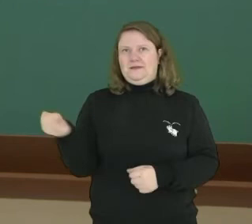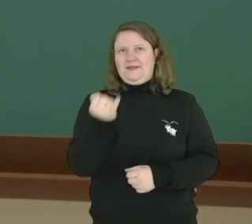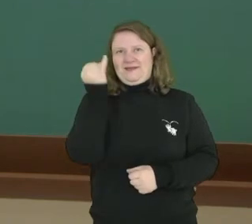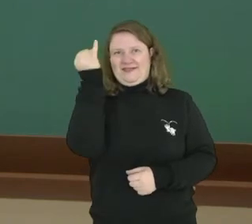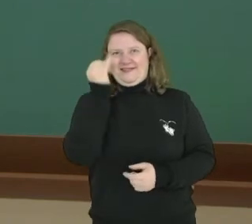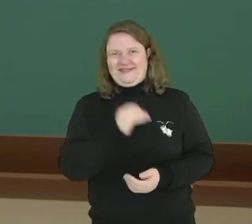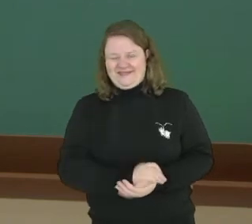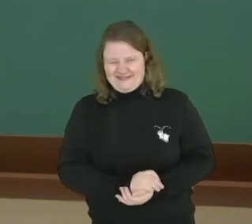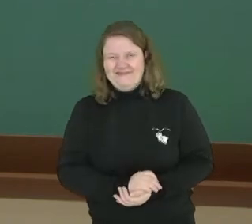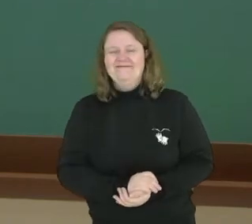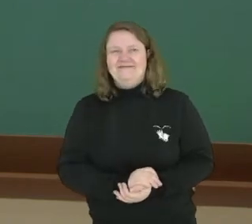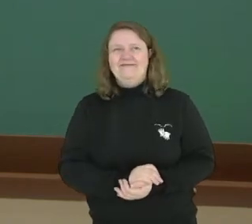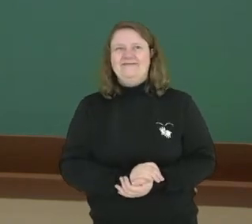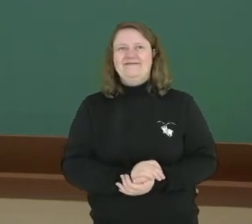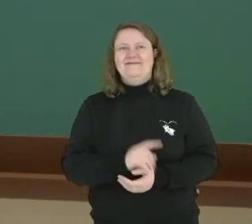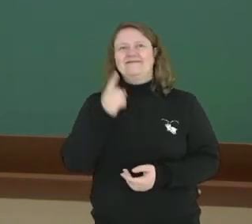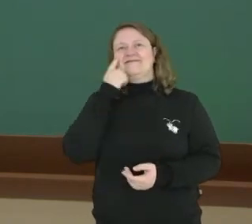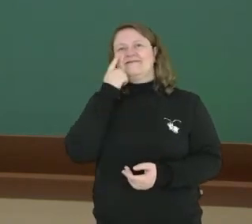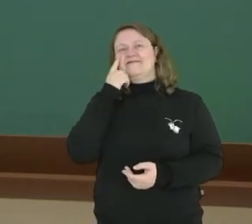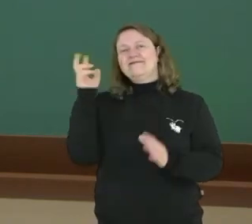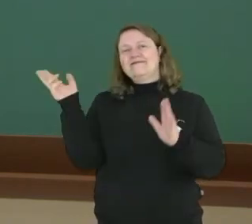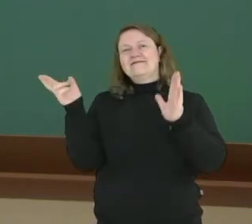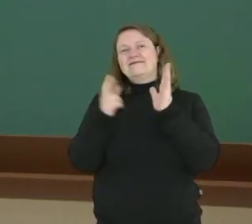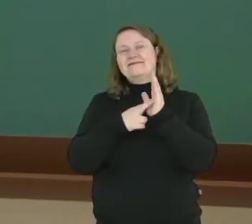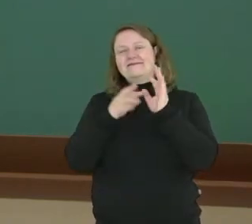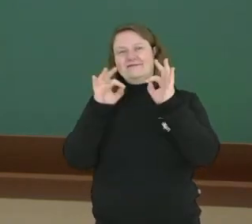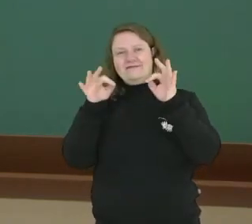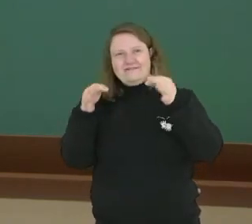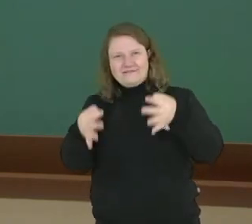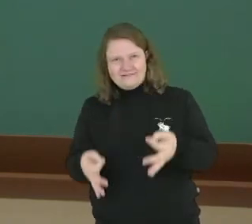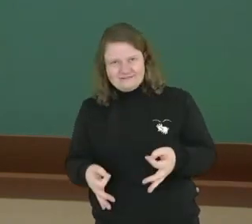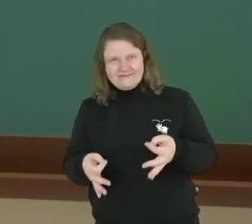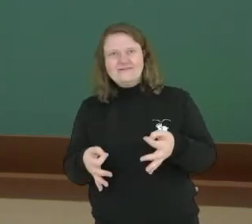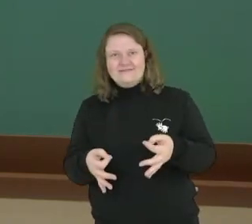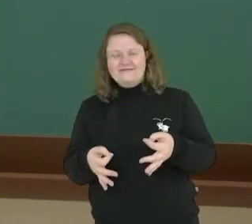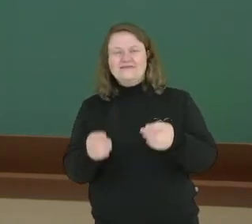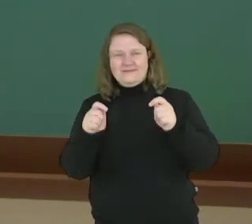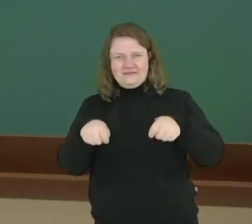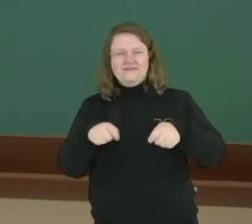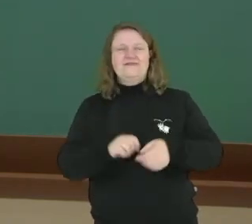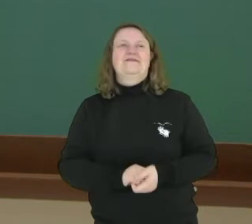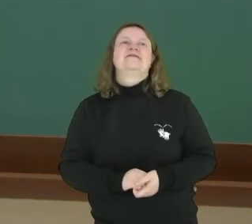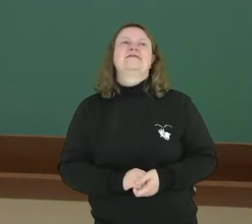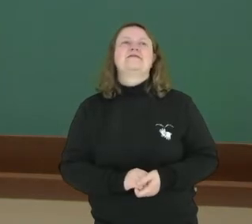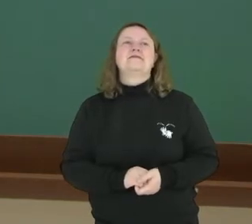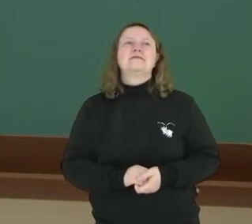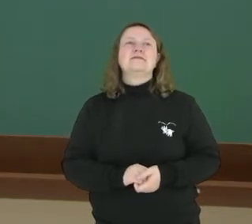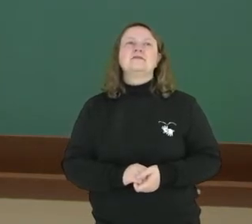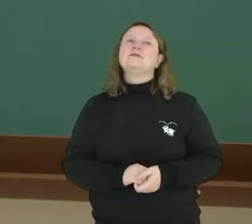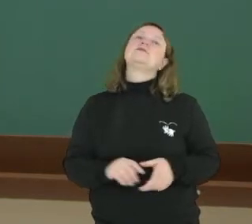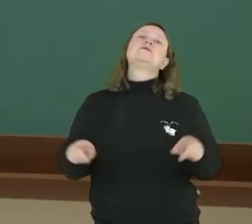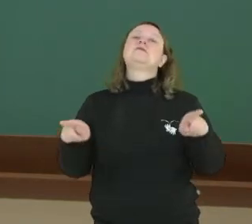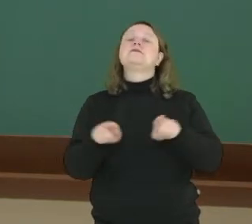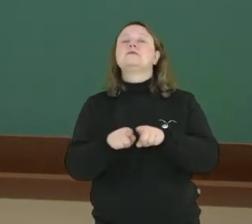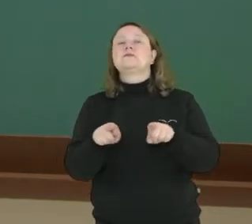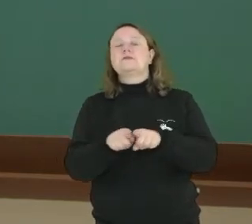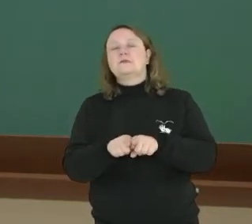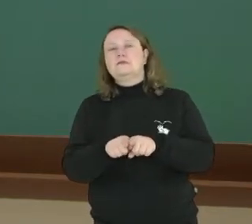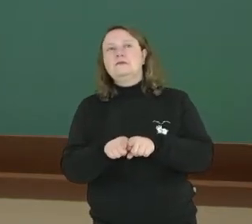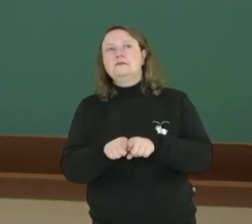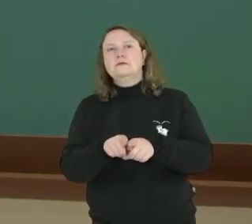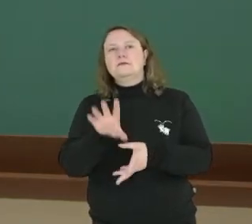certo? Então, as respostas ali para a gente definir, né, como vocês poderiam escrever. E ainda nesse sentido de entender